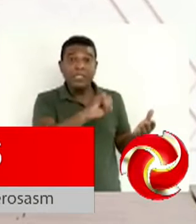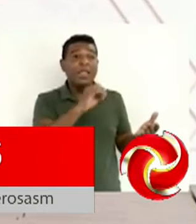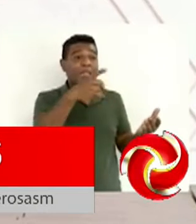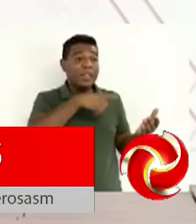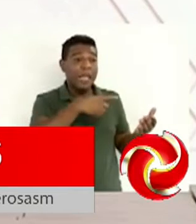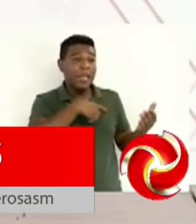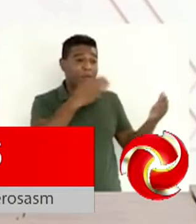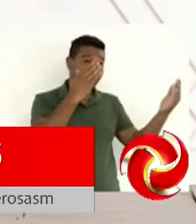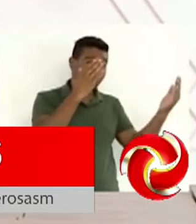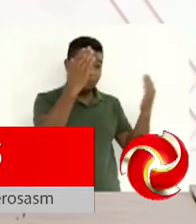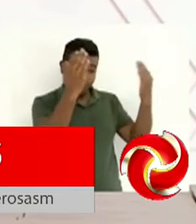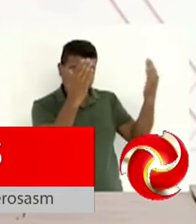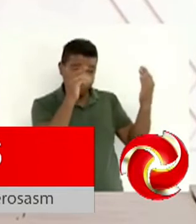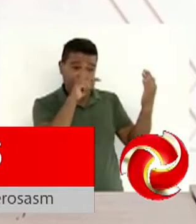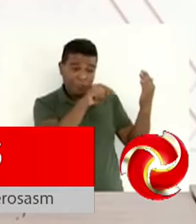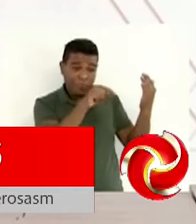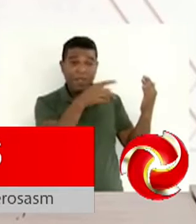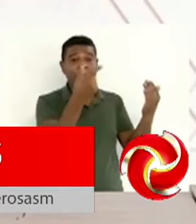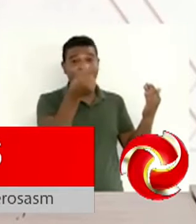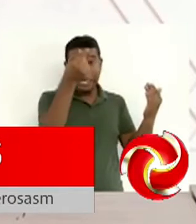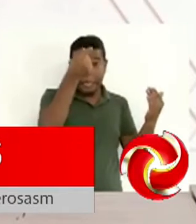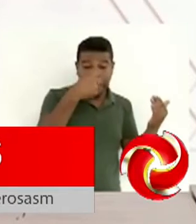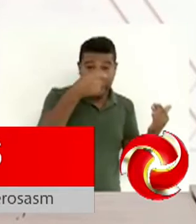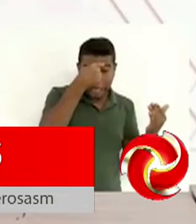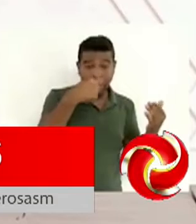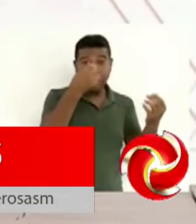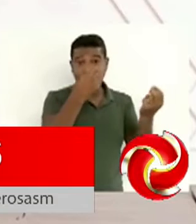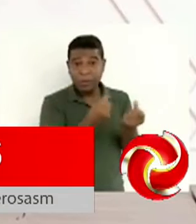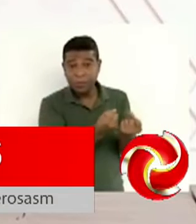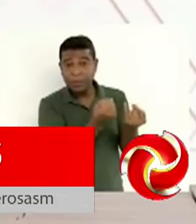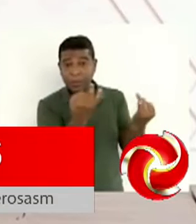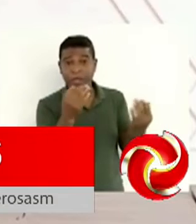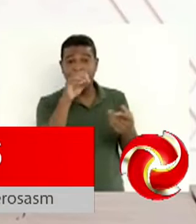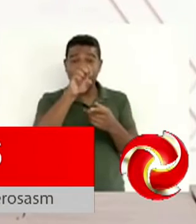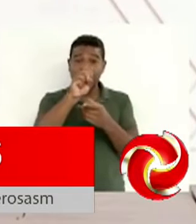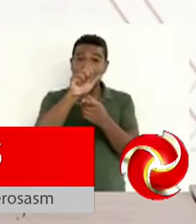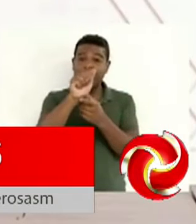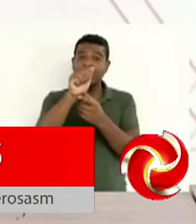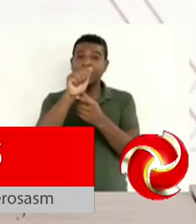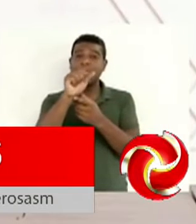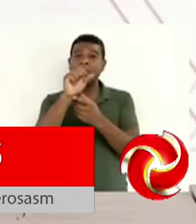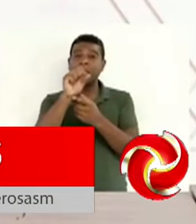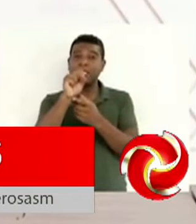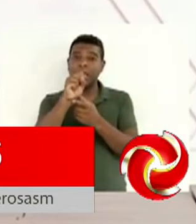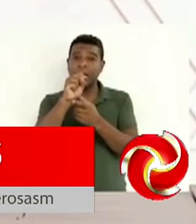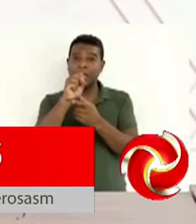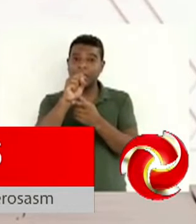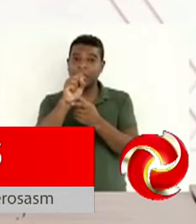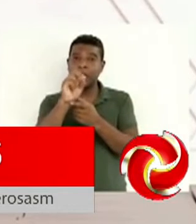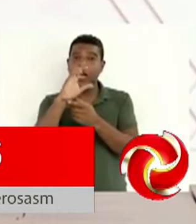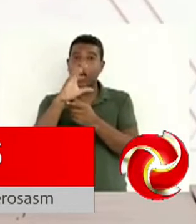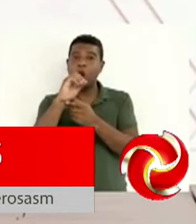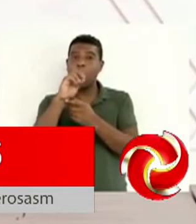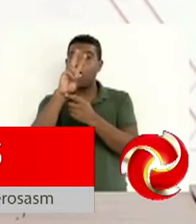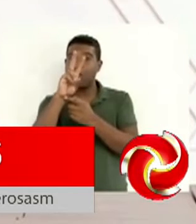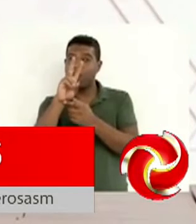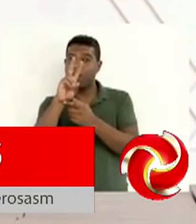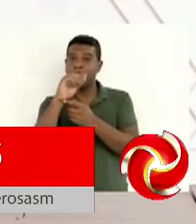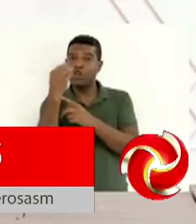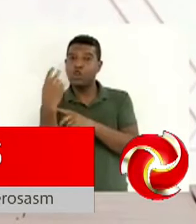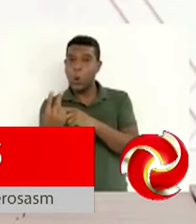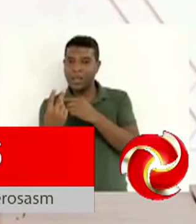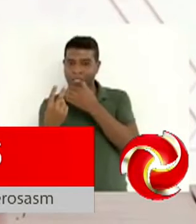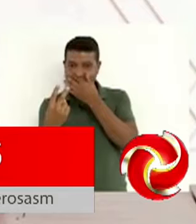suspeito de síndrome gripal causada pelo SARS-CoV-2, ou seja, com suspeita da